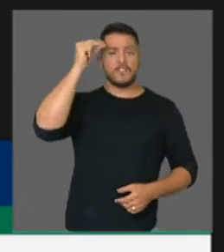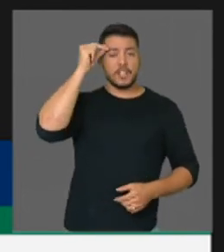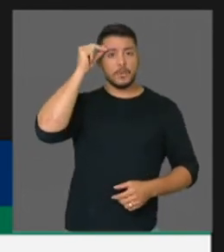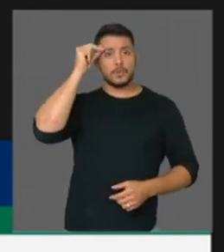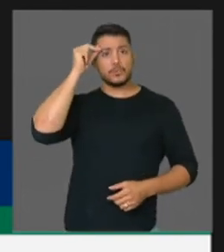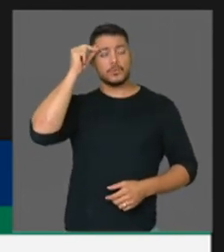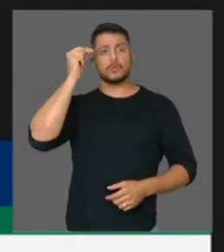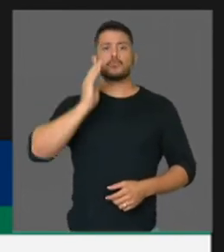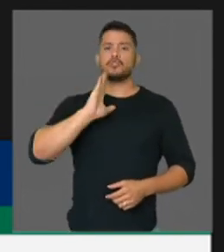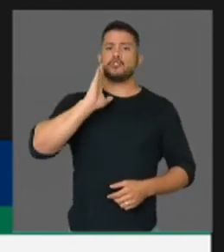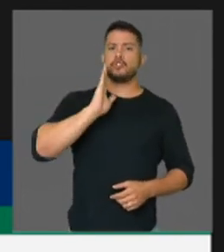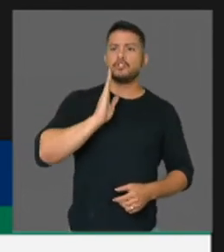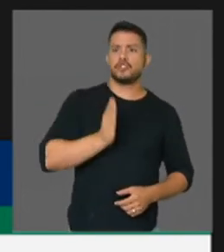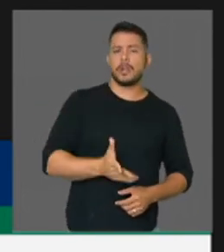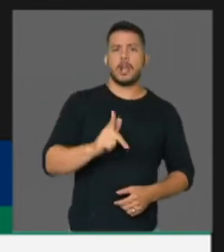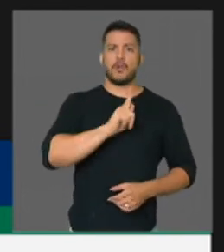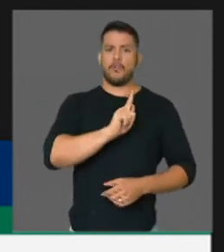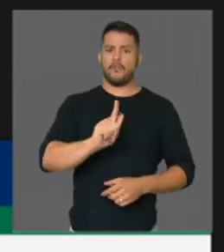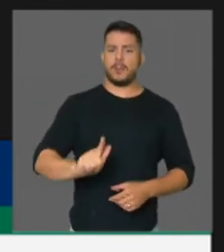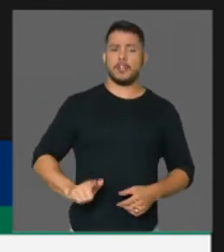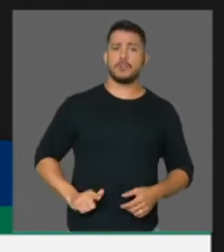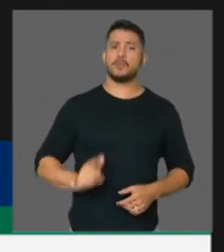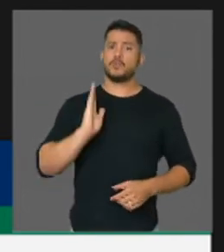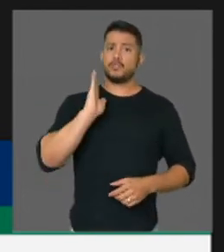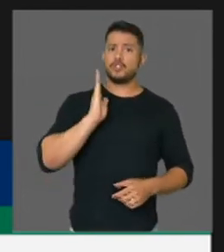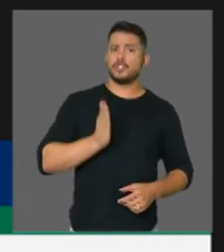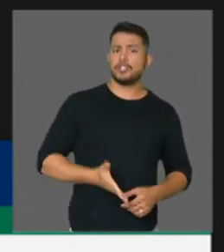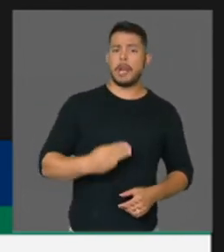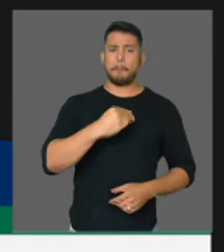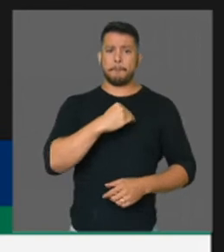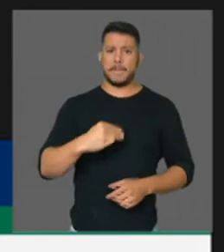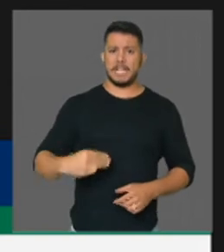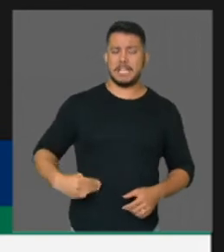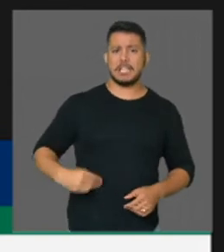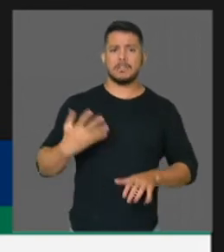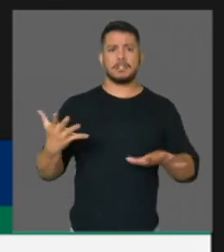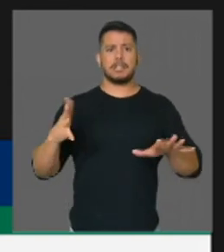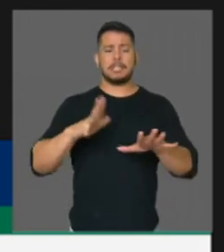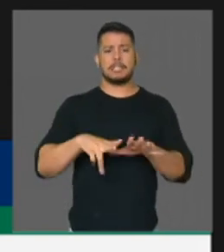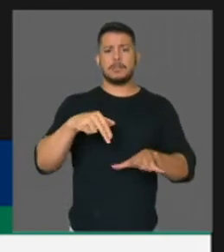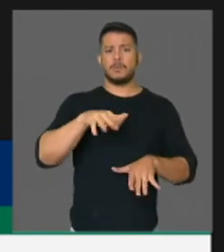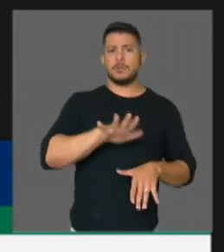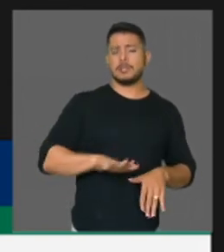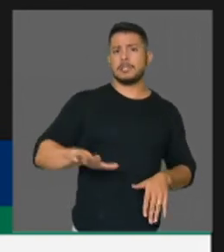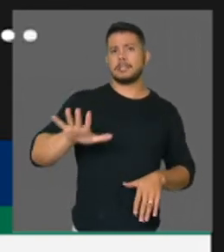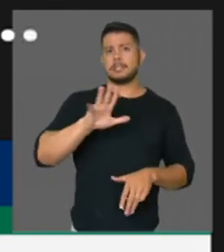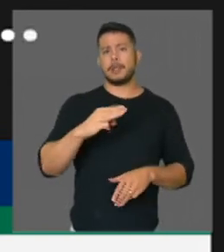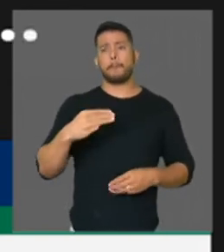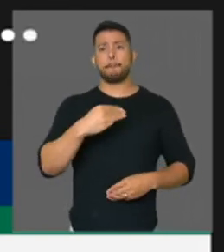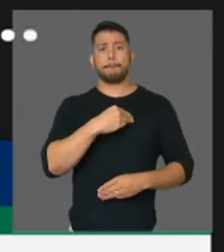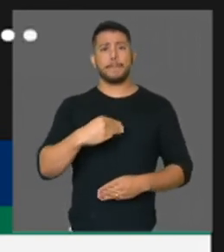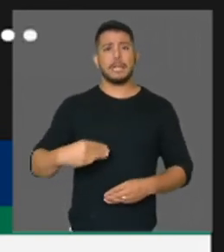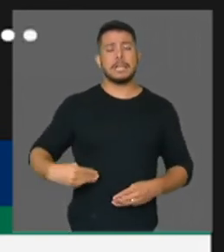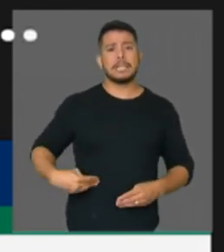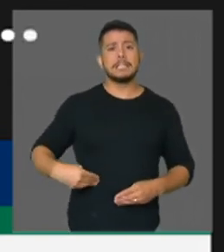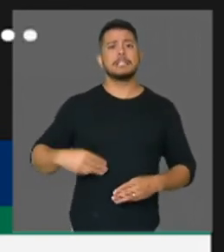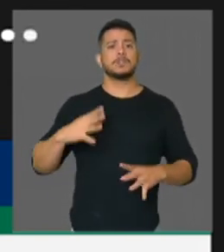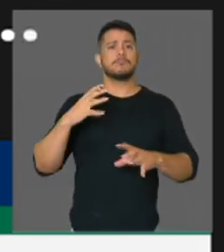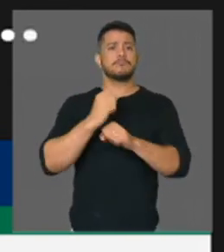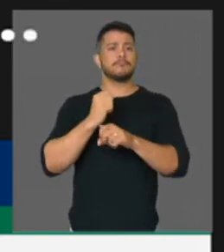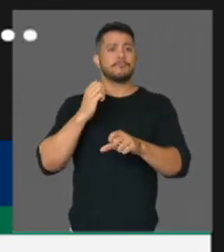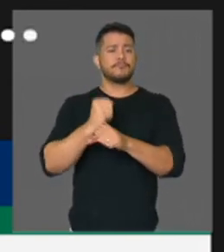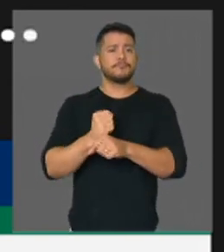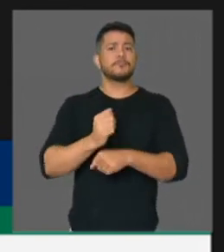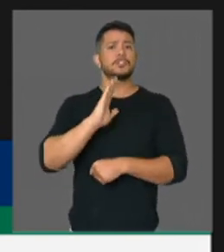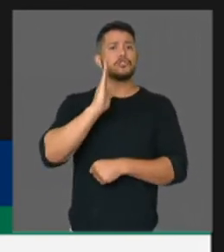em Fortaleza, governador do Ceará, ministro da Integração Nacional, ministro da Fazenda do Brasil, teve